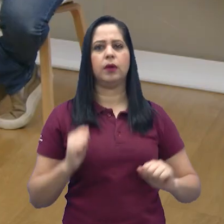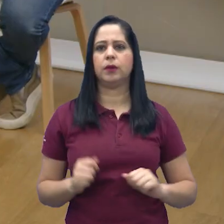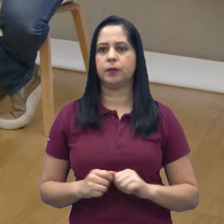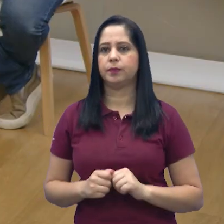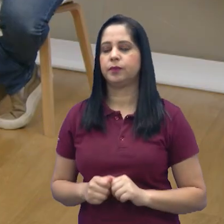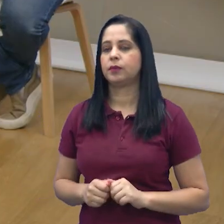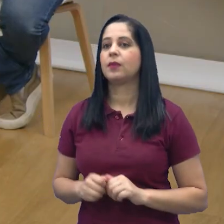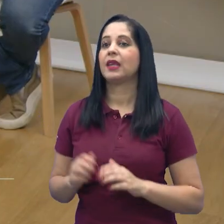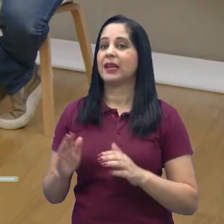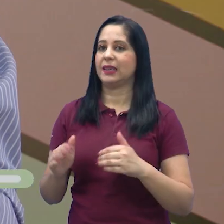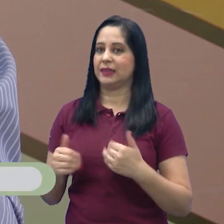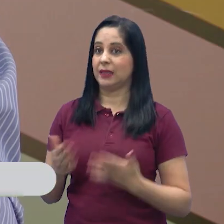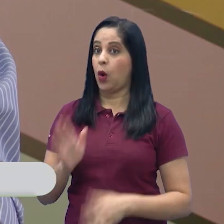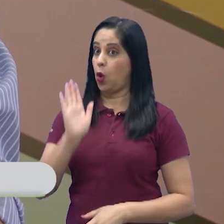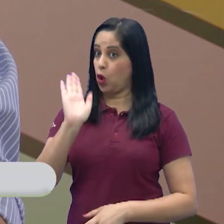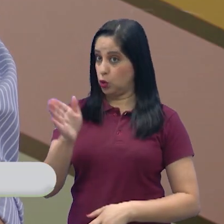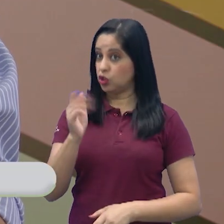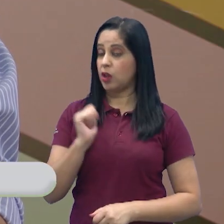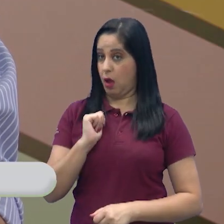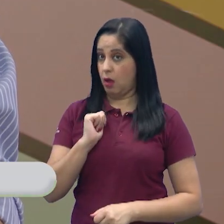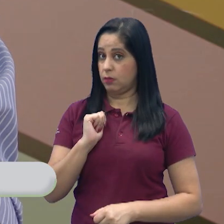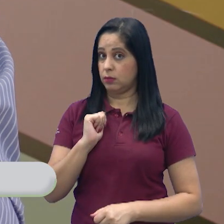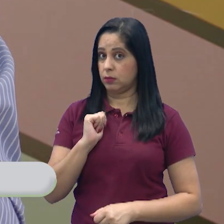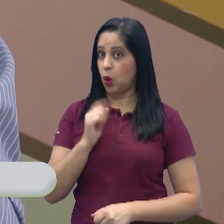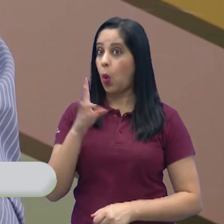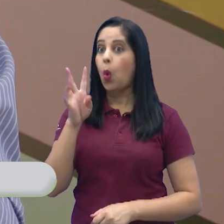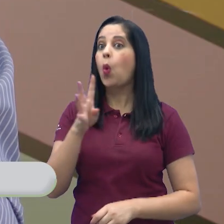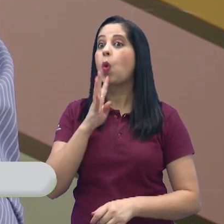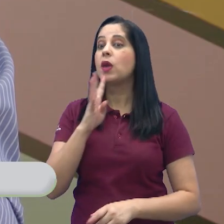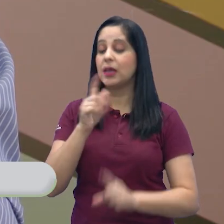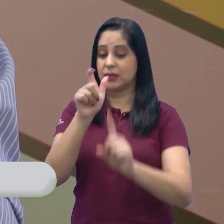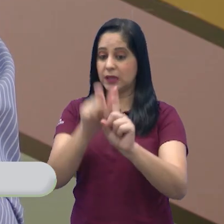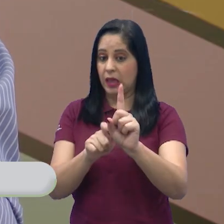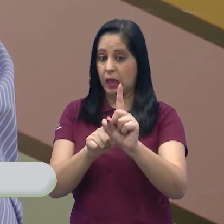um paciente que ele era casado